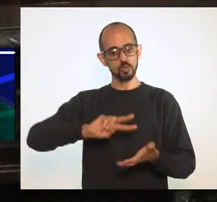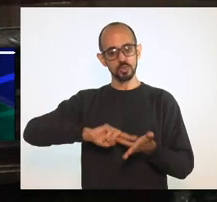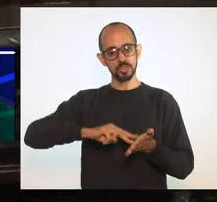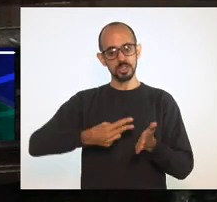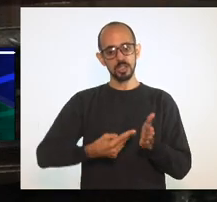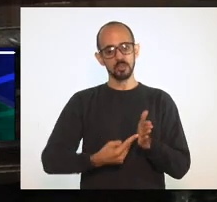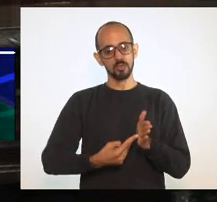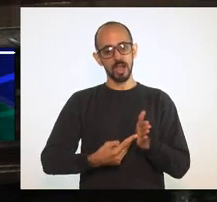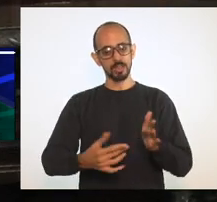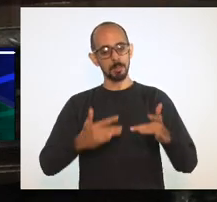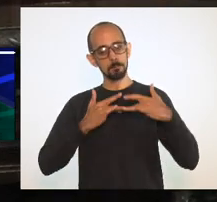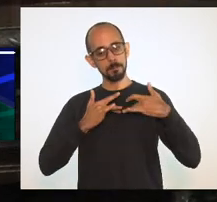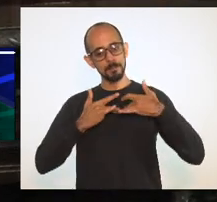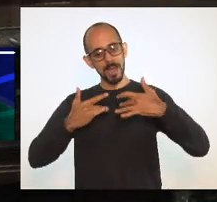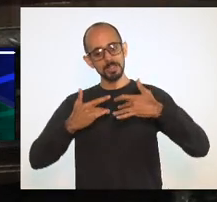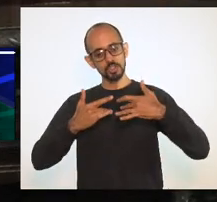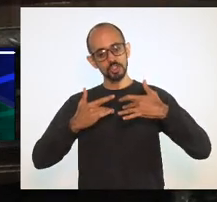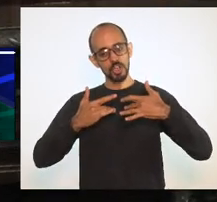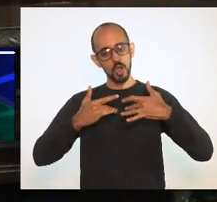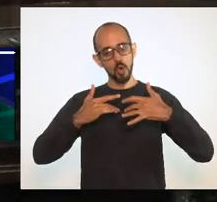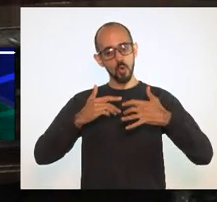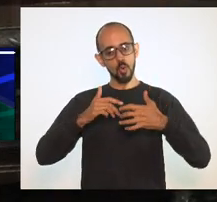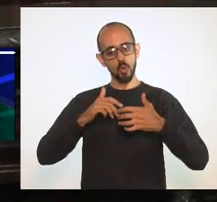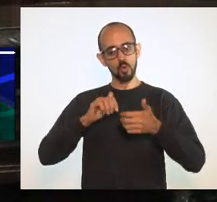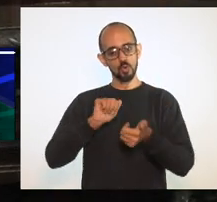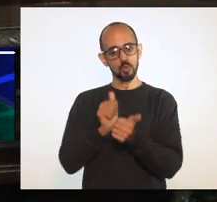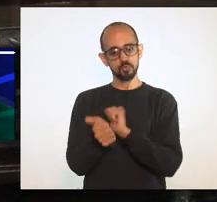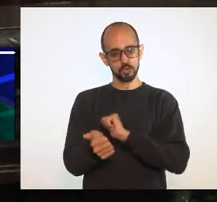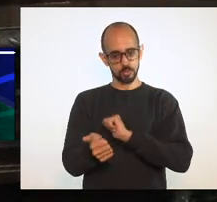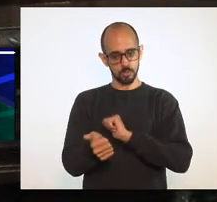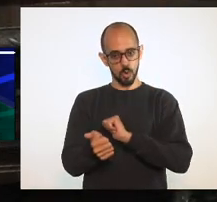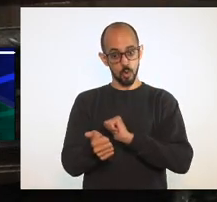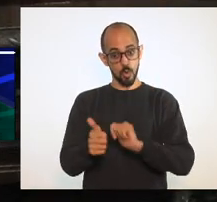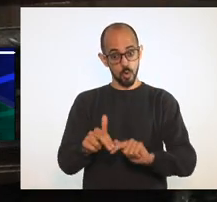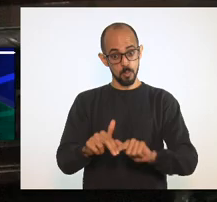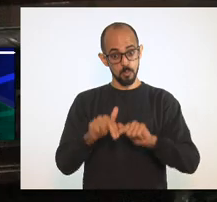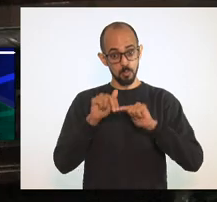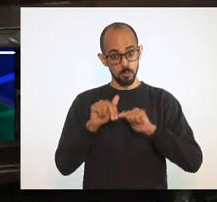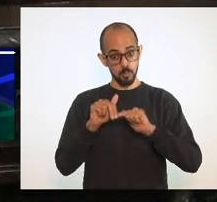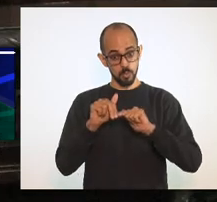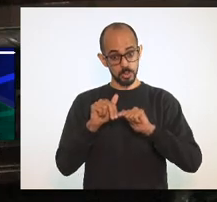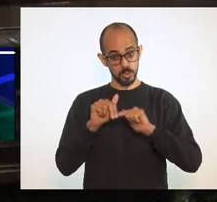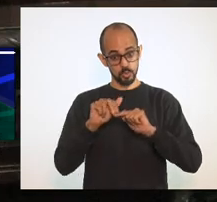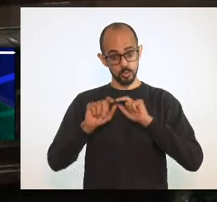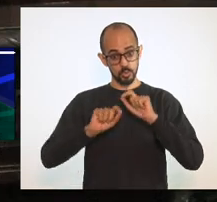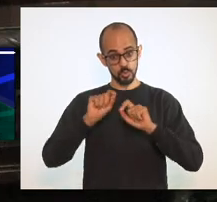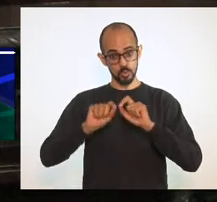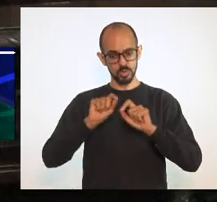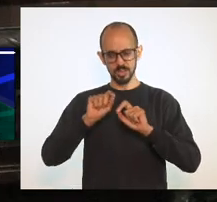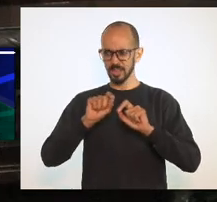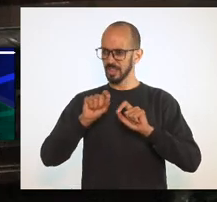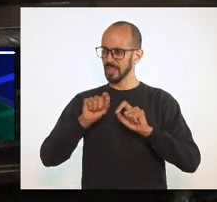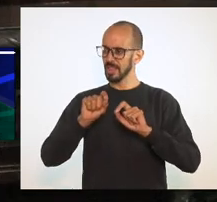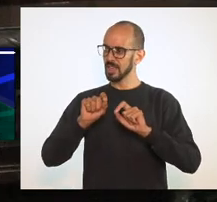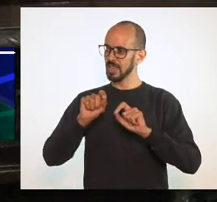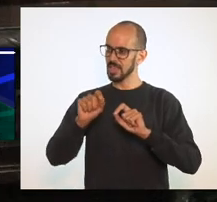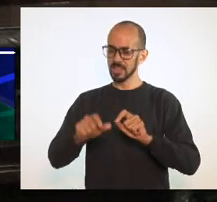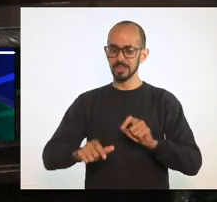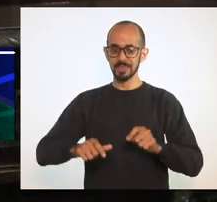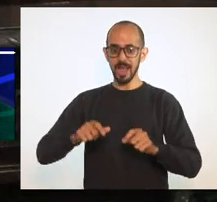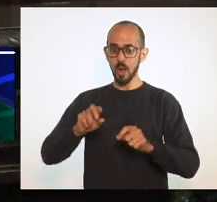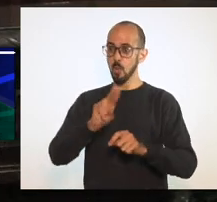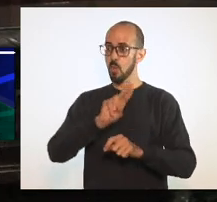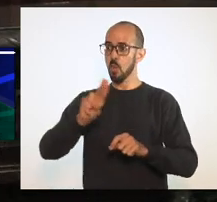o futebol. E, portanto, dar o nome deste símbolo mundial ao símbolo maior